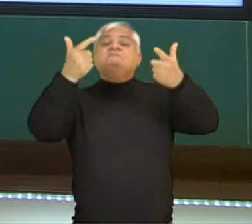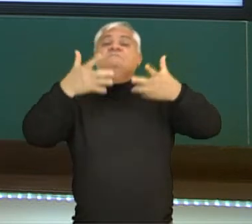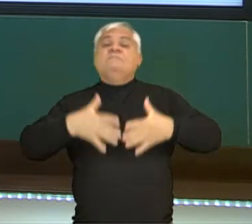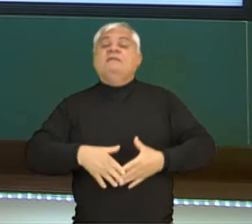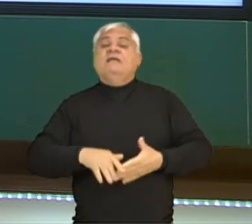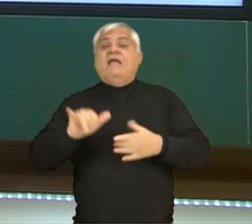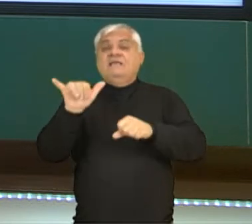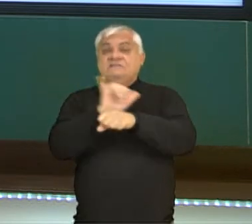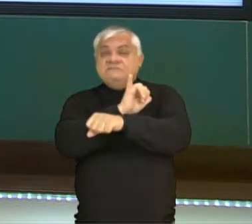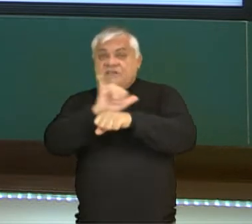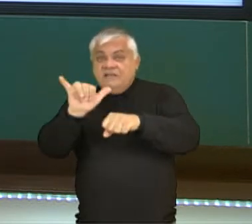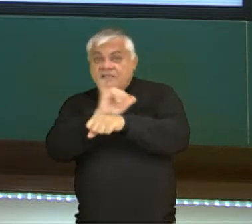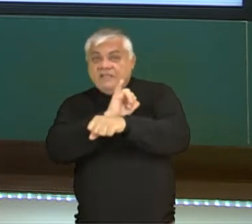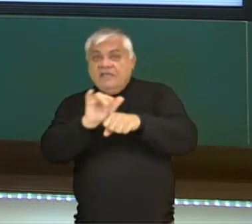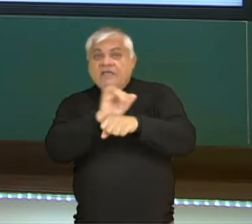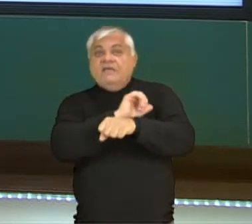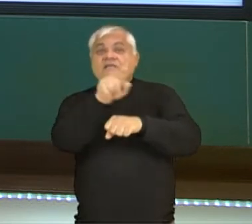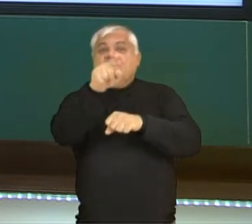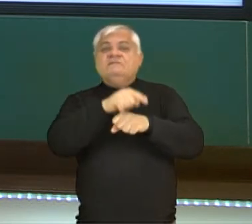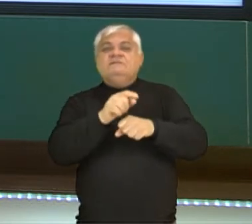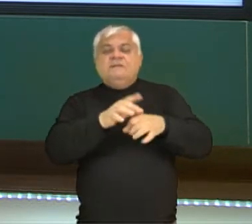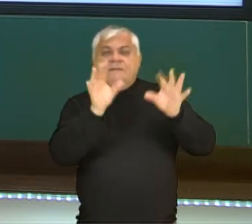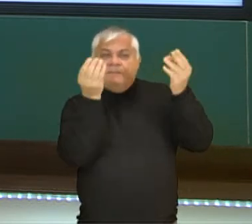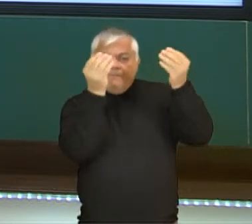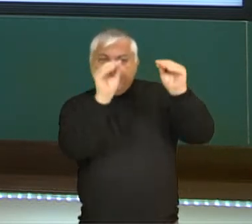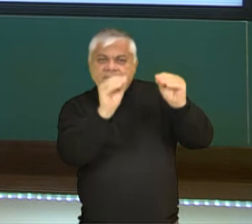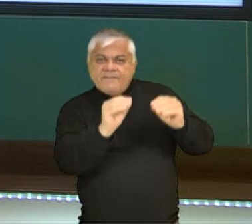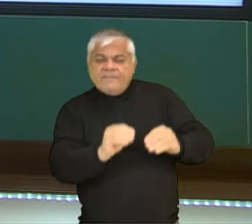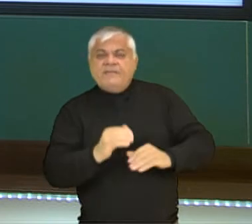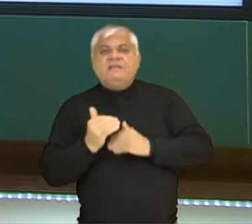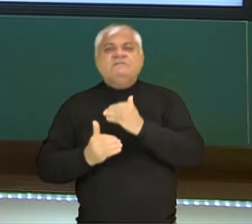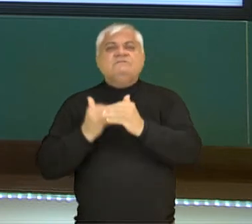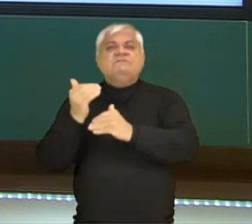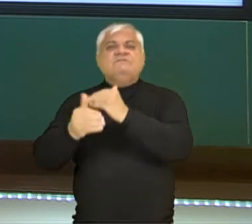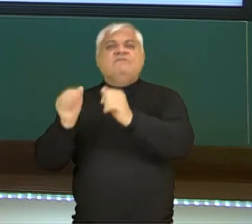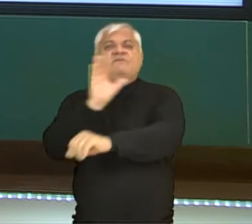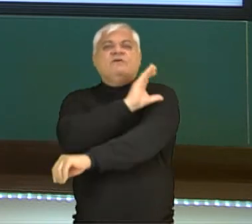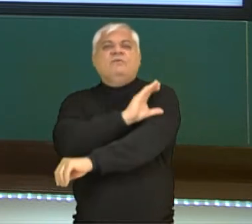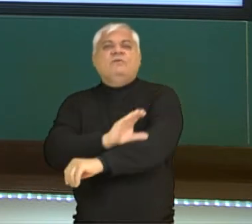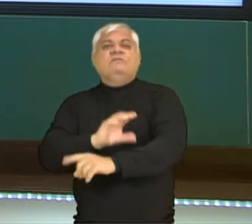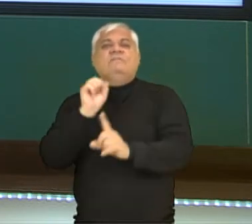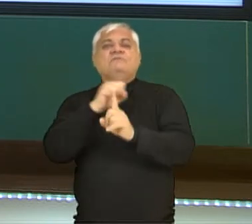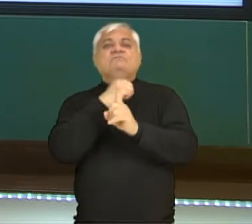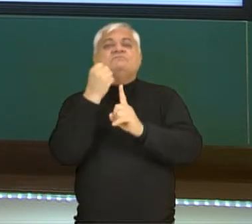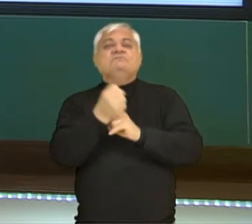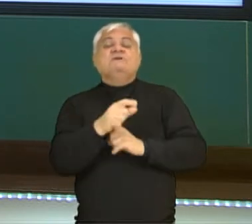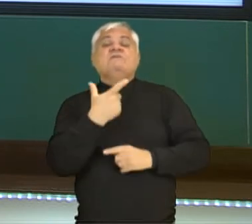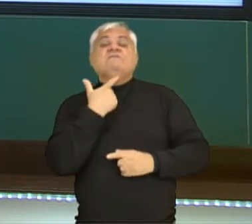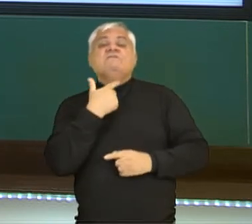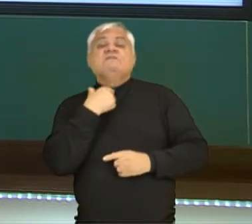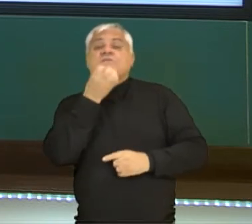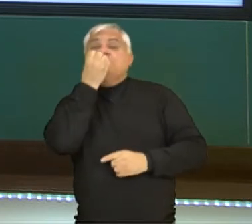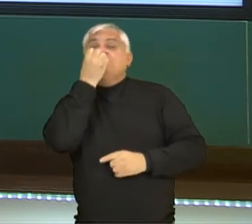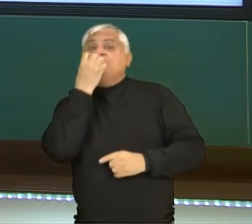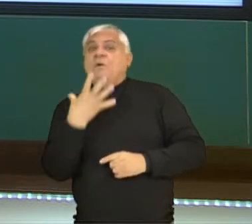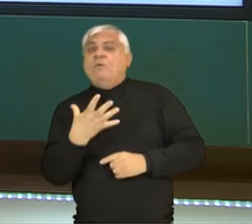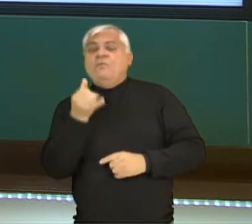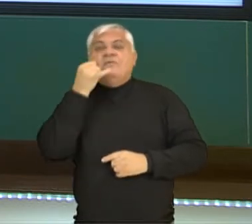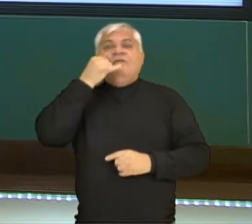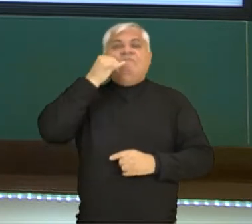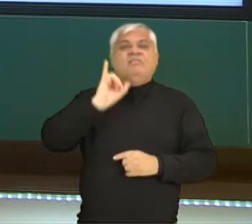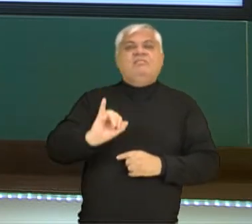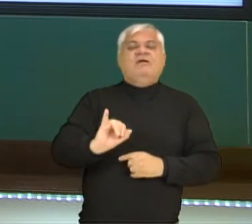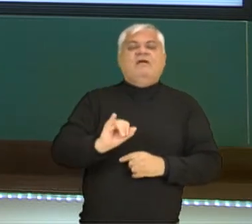essa atividade, cite estratégias para desenvolver comportamentos sociais desejáveis e